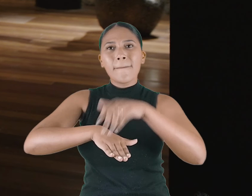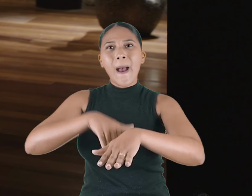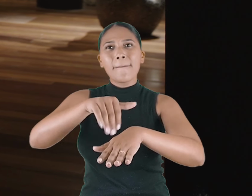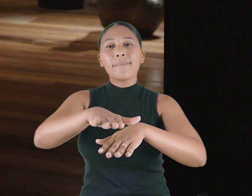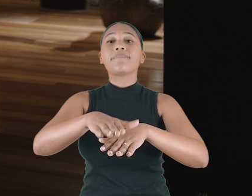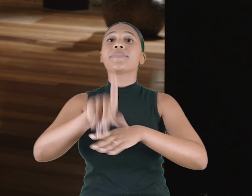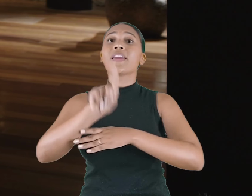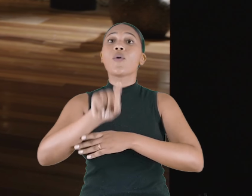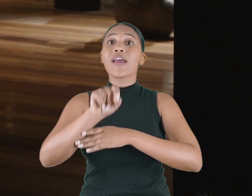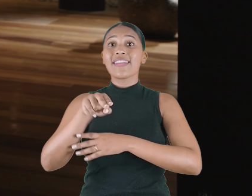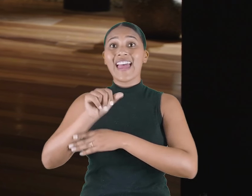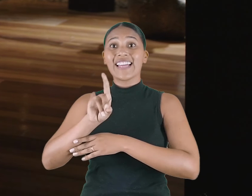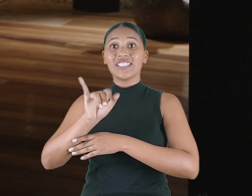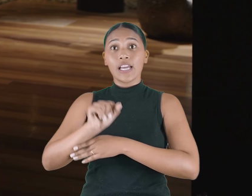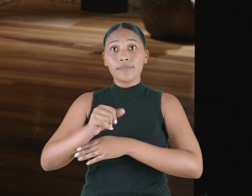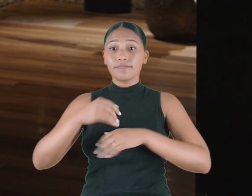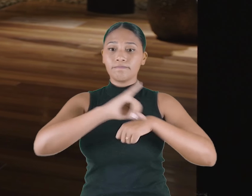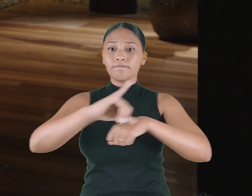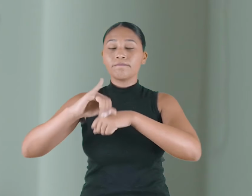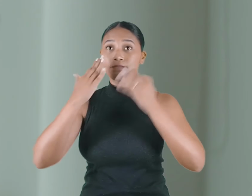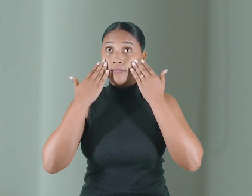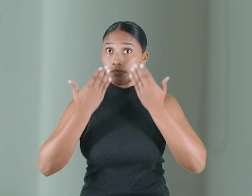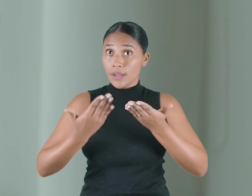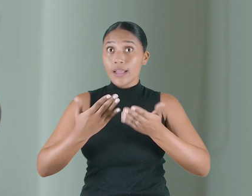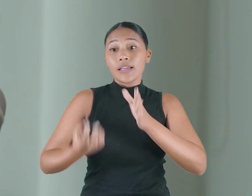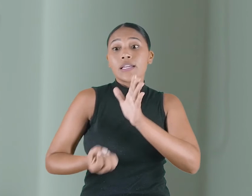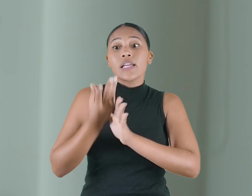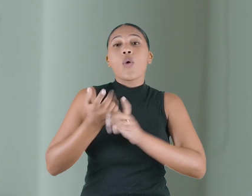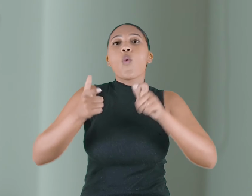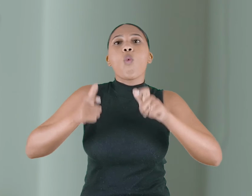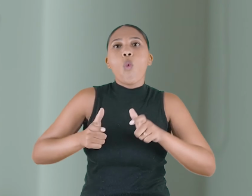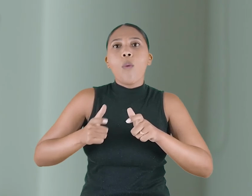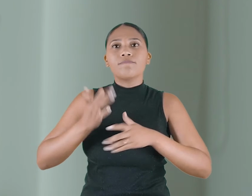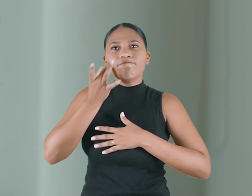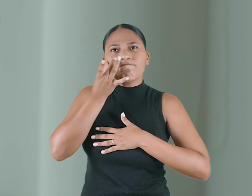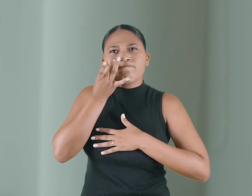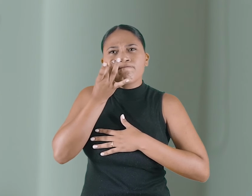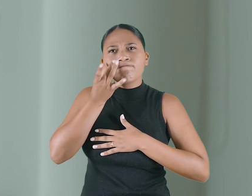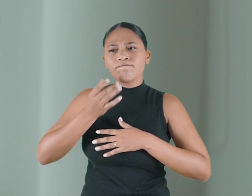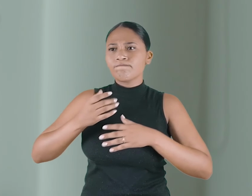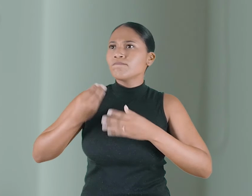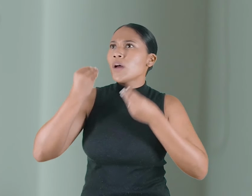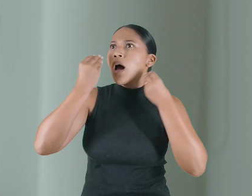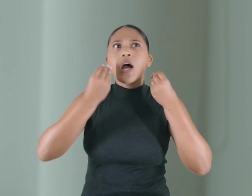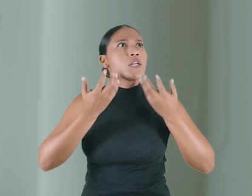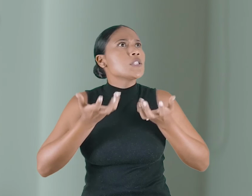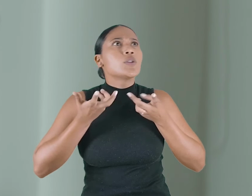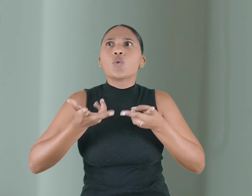Nádia apresenta uma instalação, né? Então, ela realmente cria um espaço imersivo. Ayrson, né?